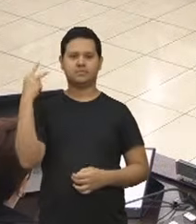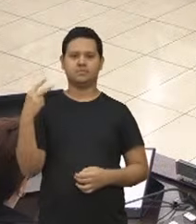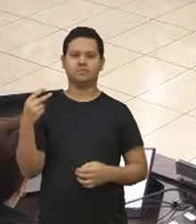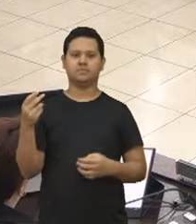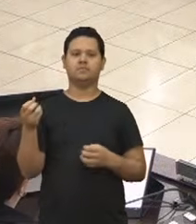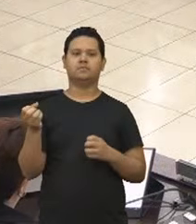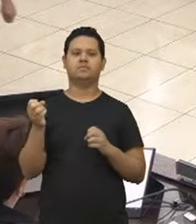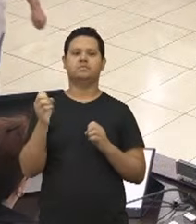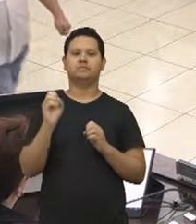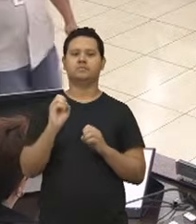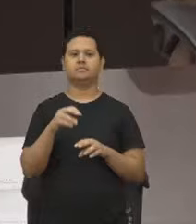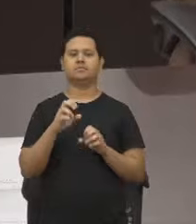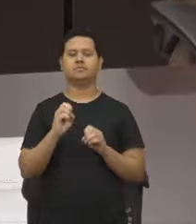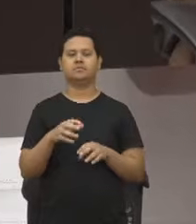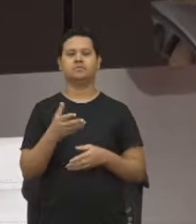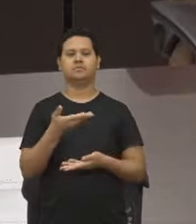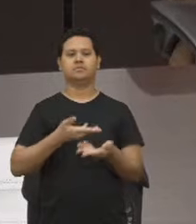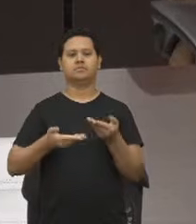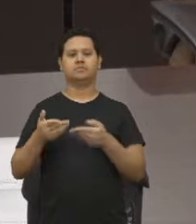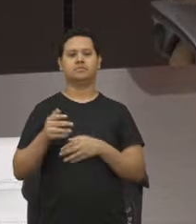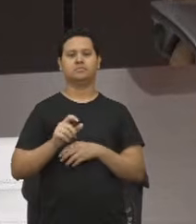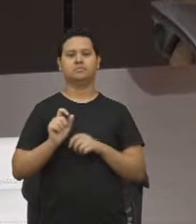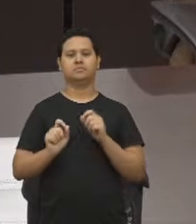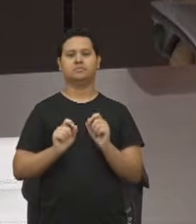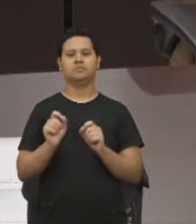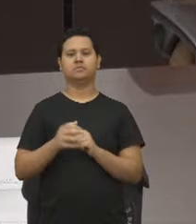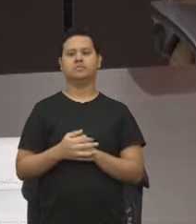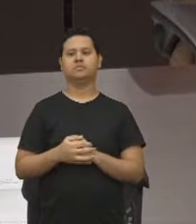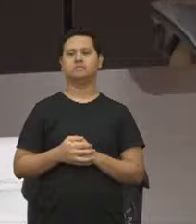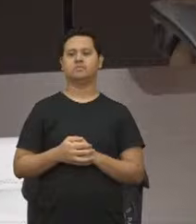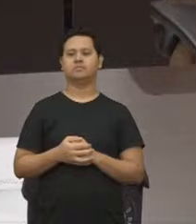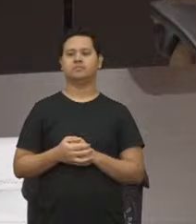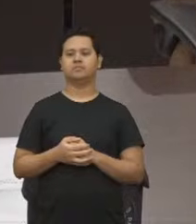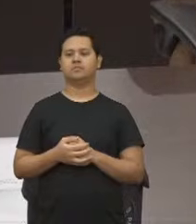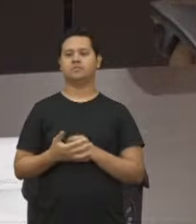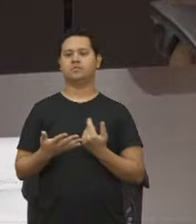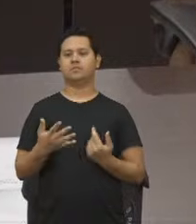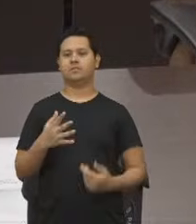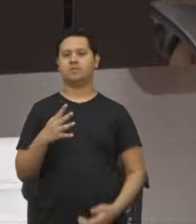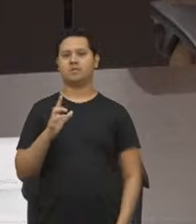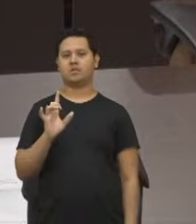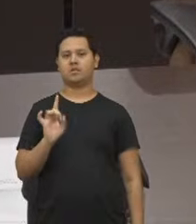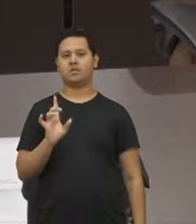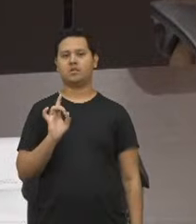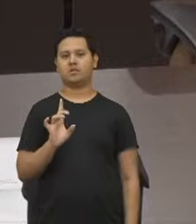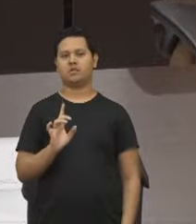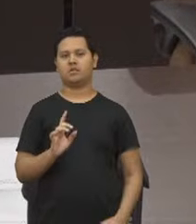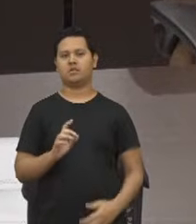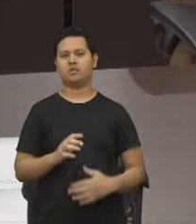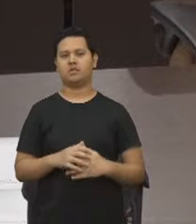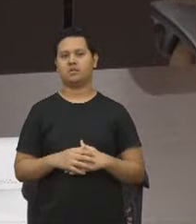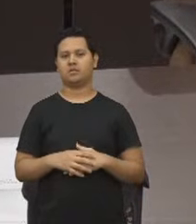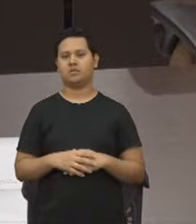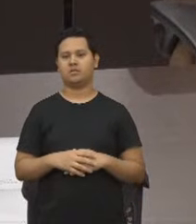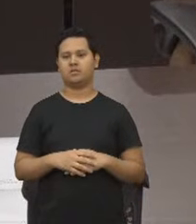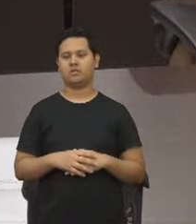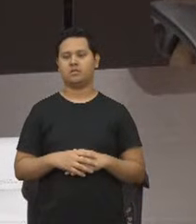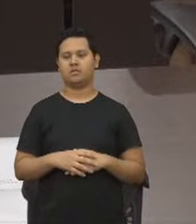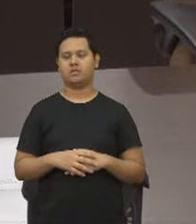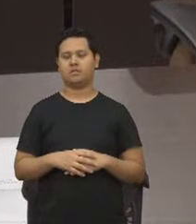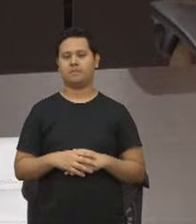papagaio fala, vereadores nos ensinou que temos que buscar conhecimentos. Eu vou ficar nessa base. Eu, particularmente, busquei